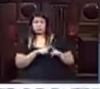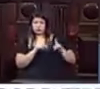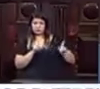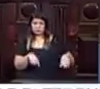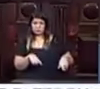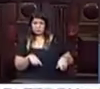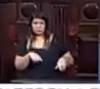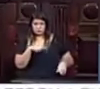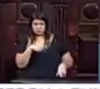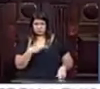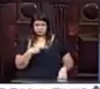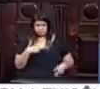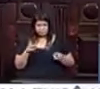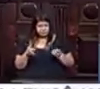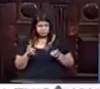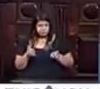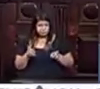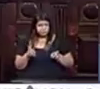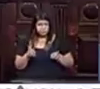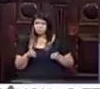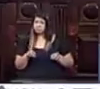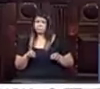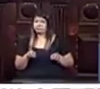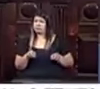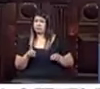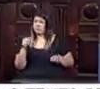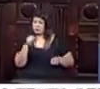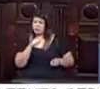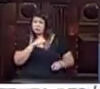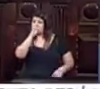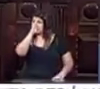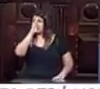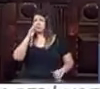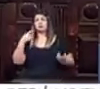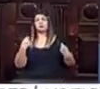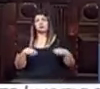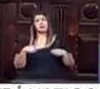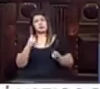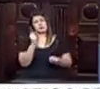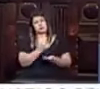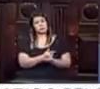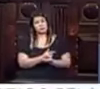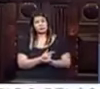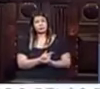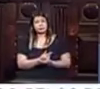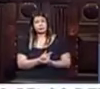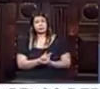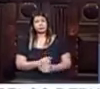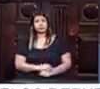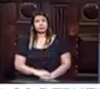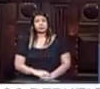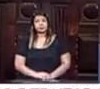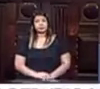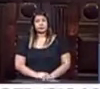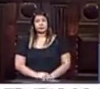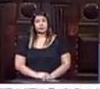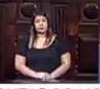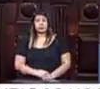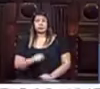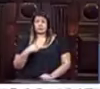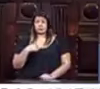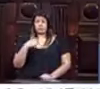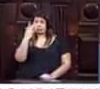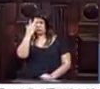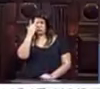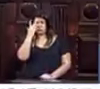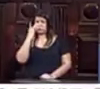Light? Claro que o servidor público tem que ser priorizado no pagamento. Como não? Então esta